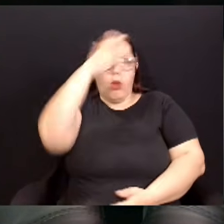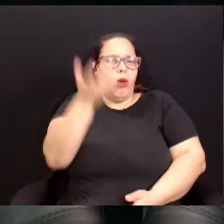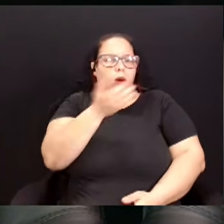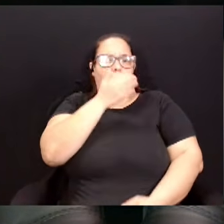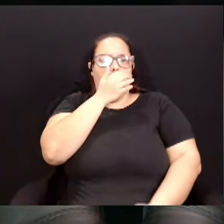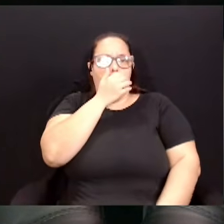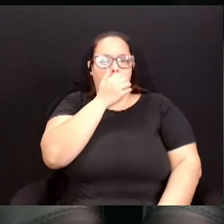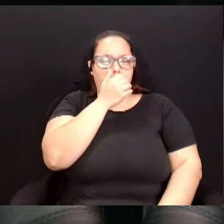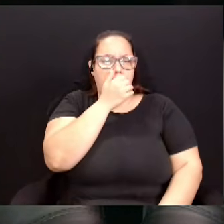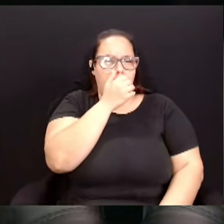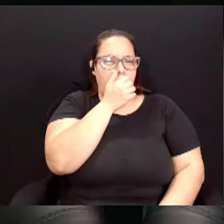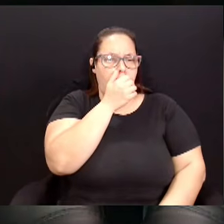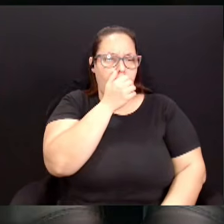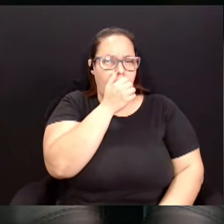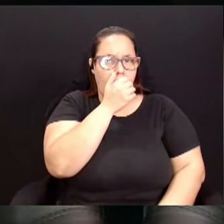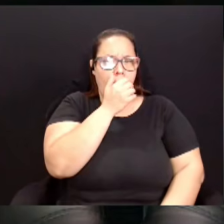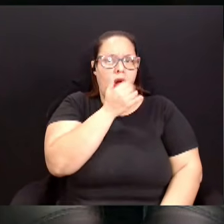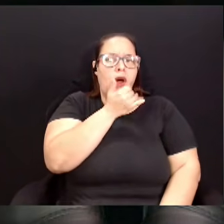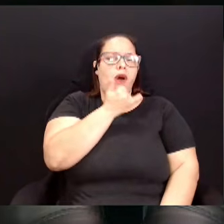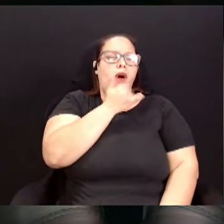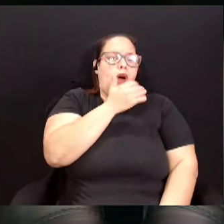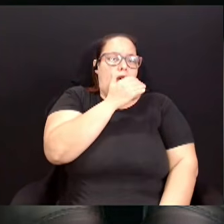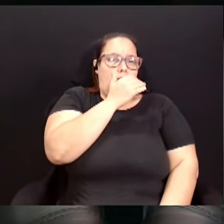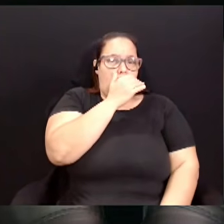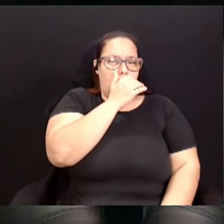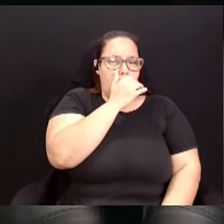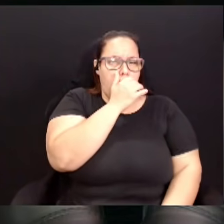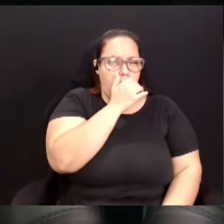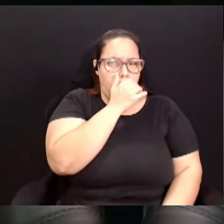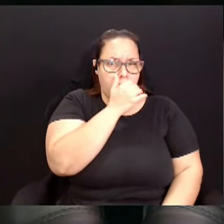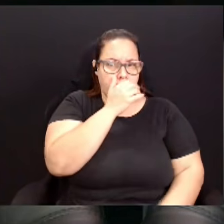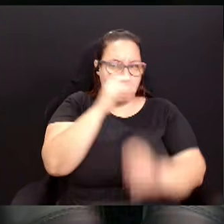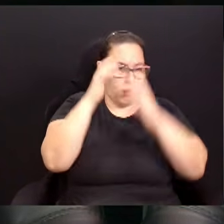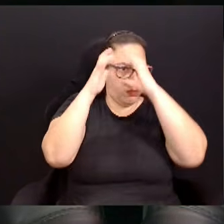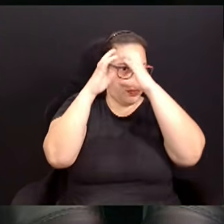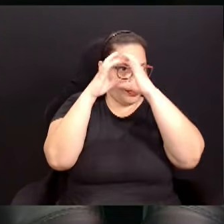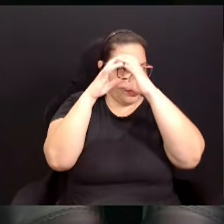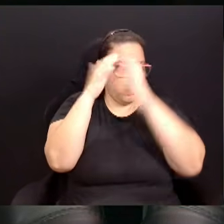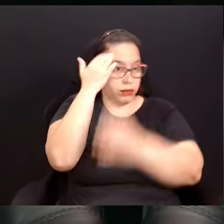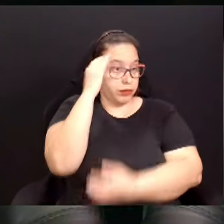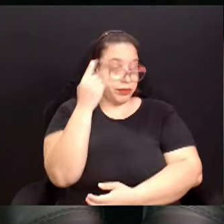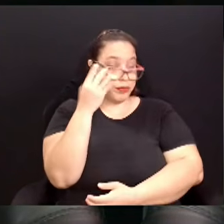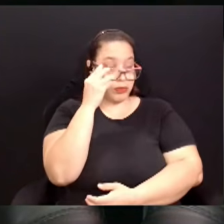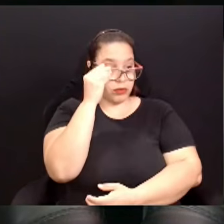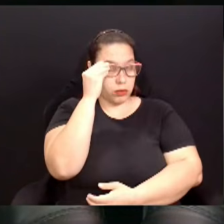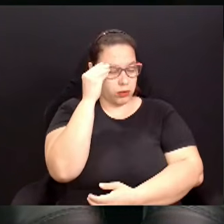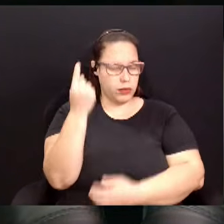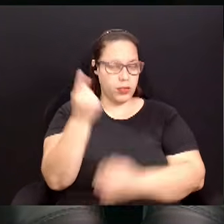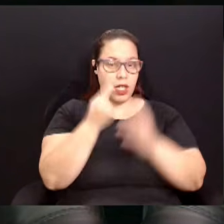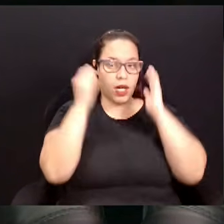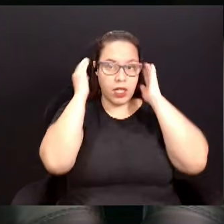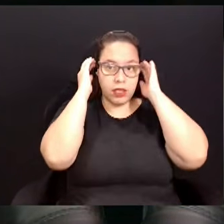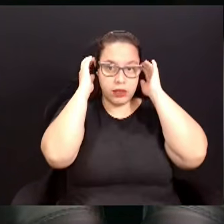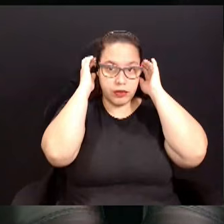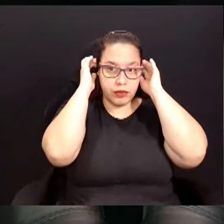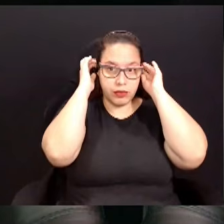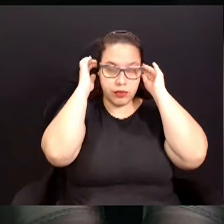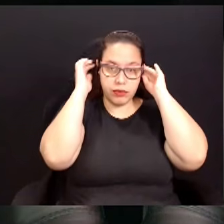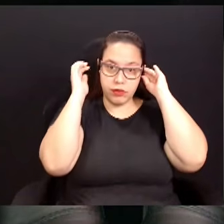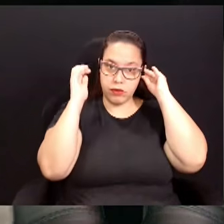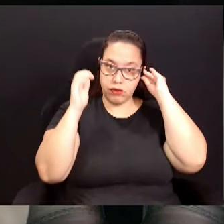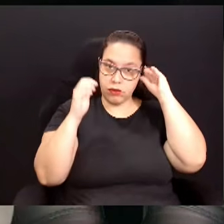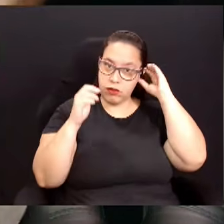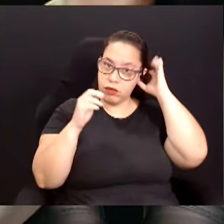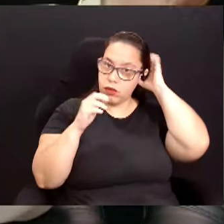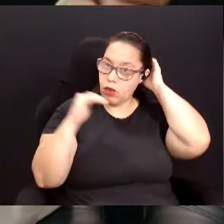estou adolescente que eu tenho um cérebro capaz de entender sozinho como que eu faço uma relação social. Às vezes adulto, não é?